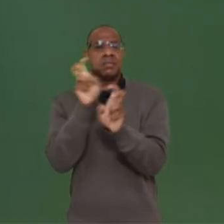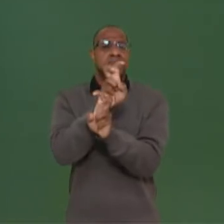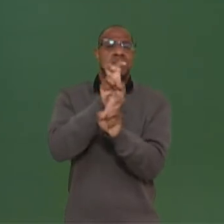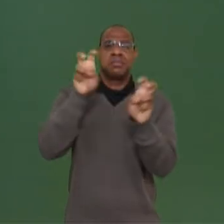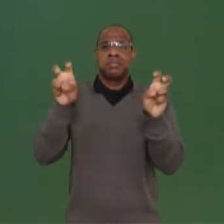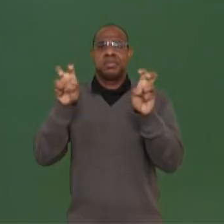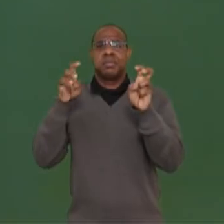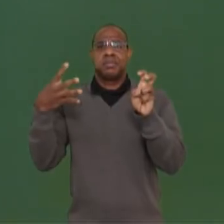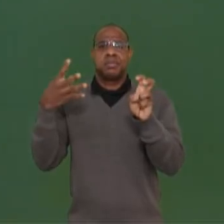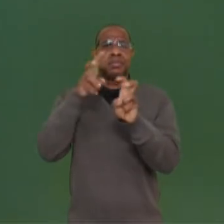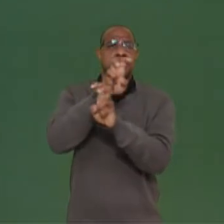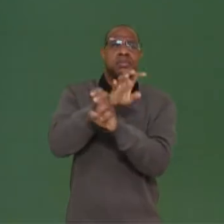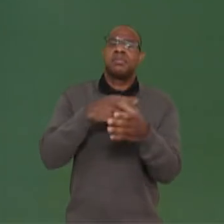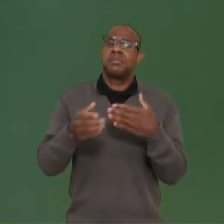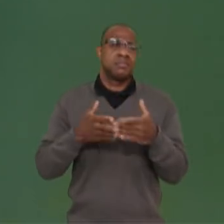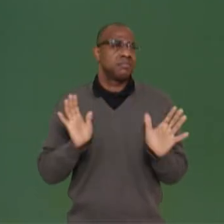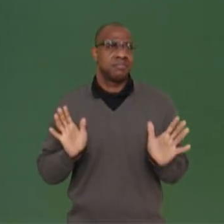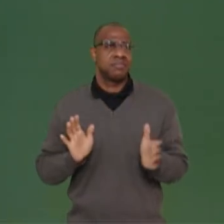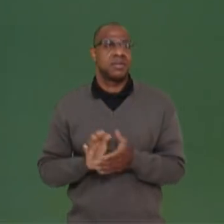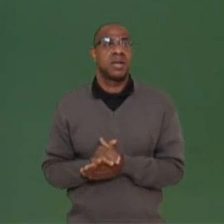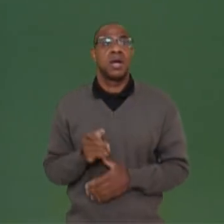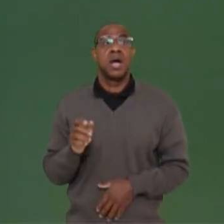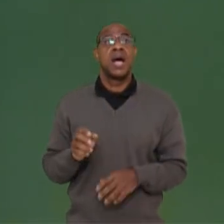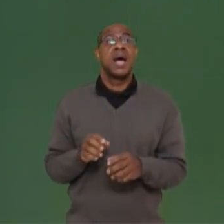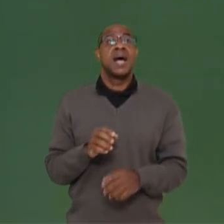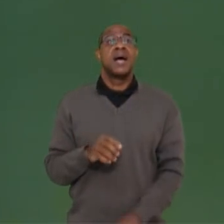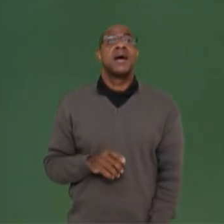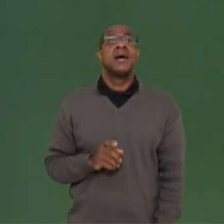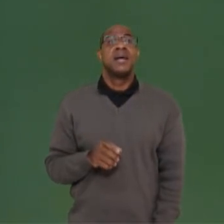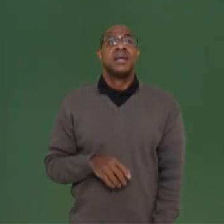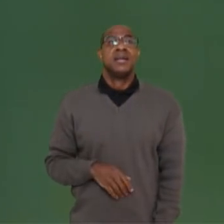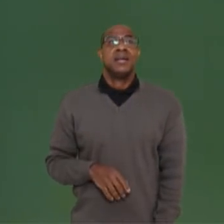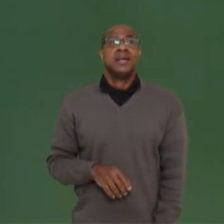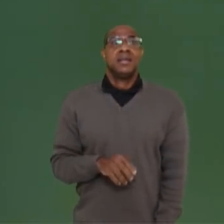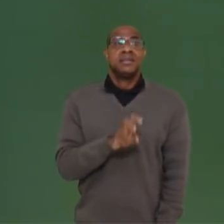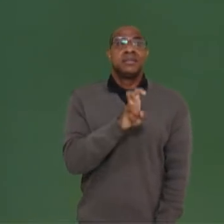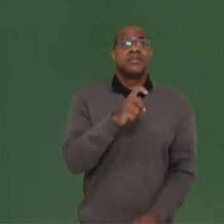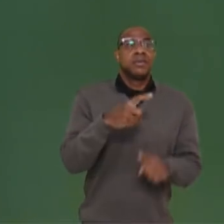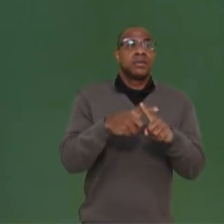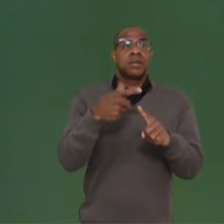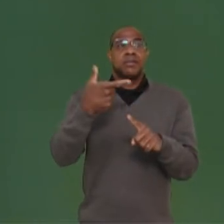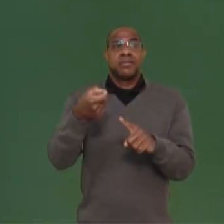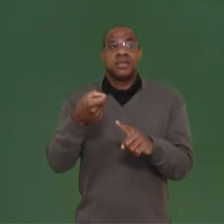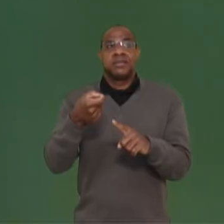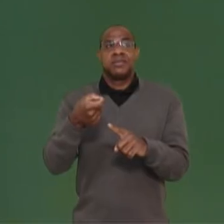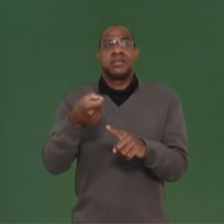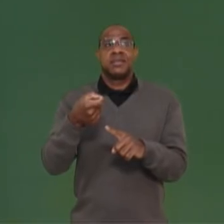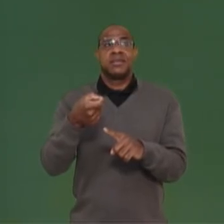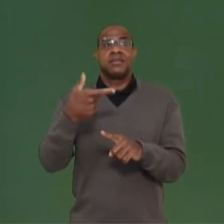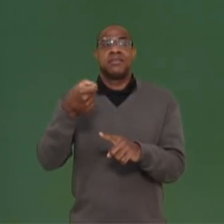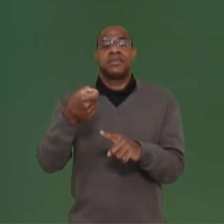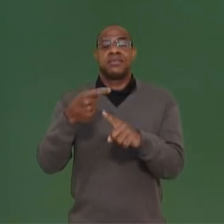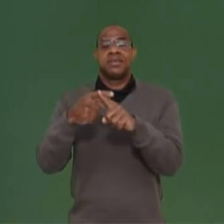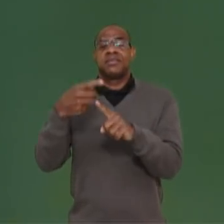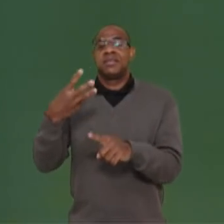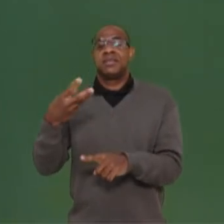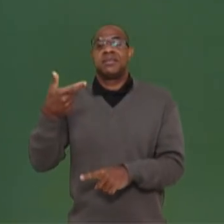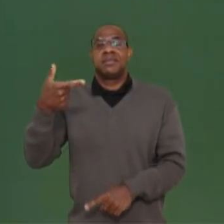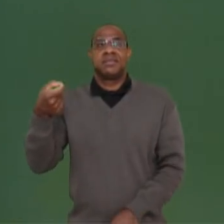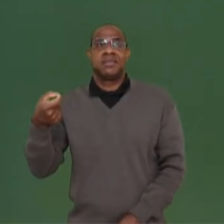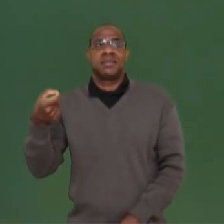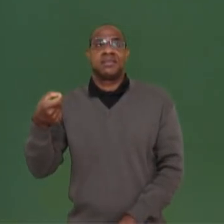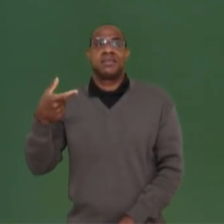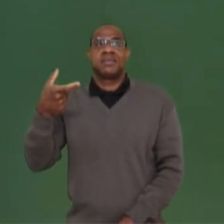ter é exatamente o mesmo. 5 vezes 4, 20. 20 vezes 3, 60. 60 vezes 2